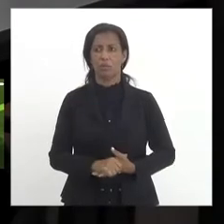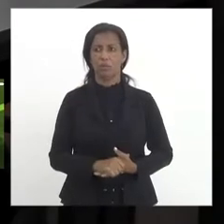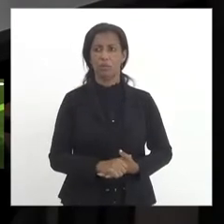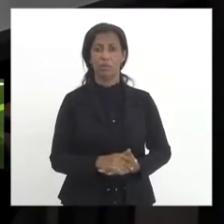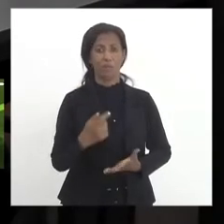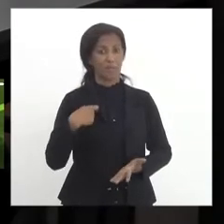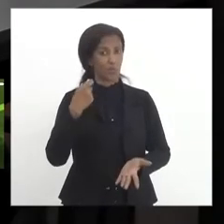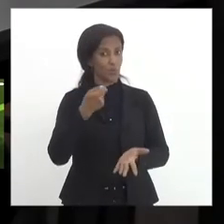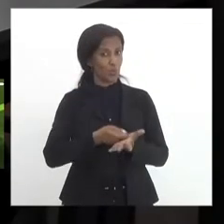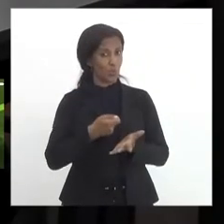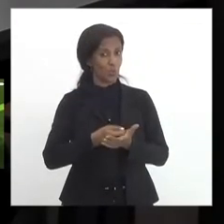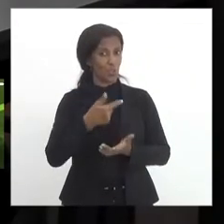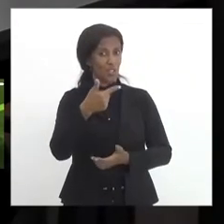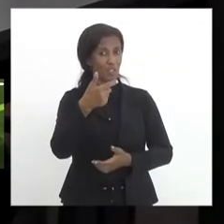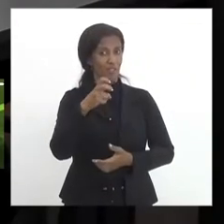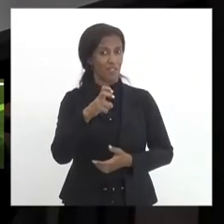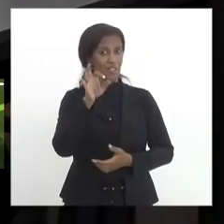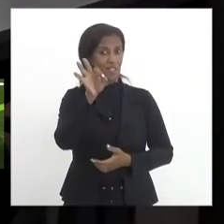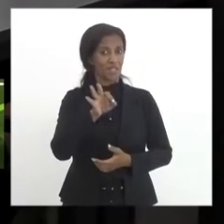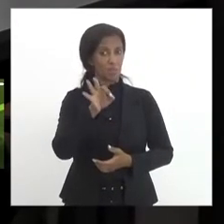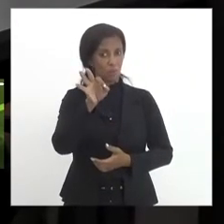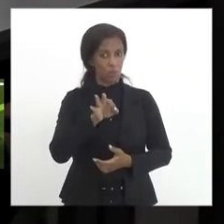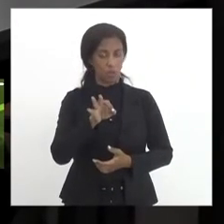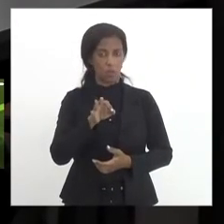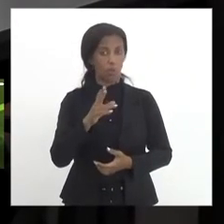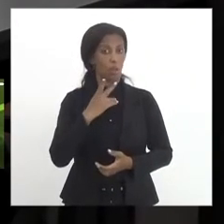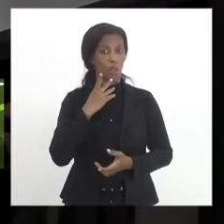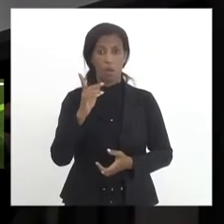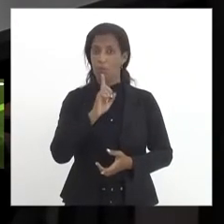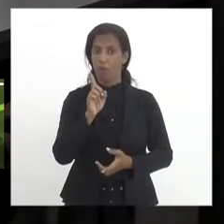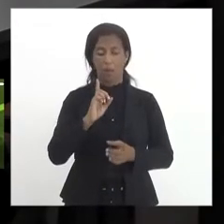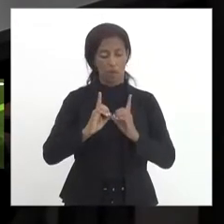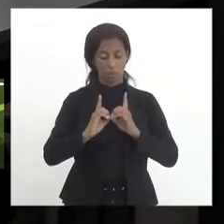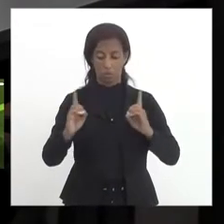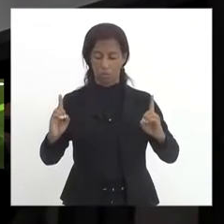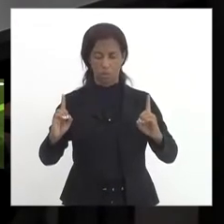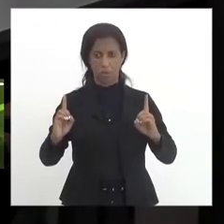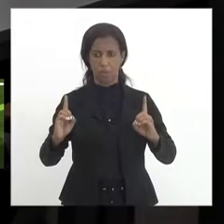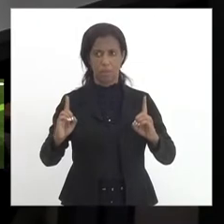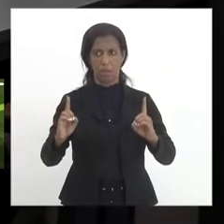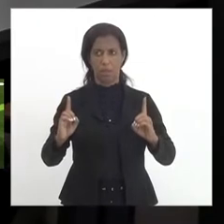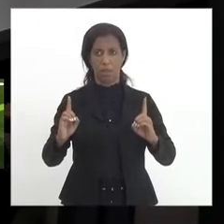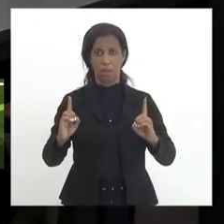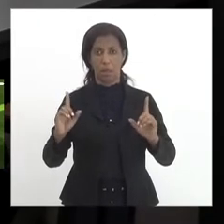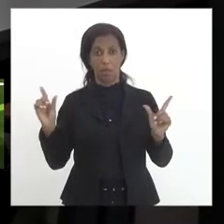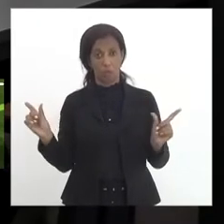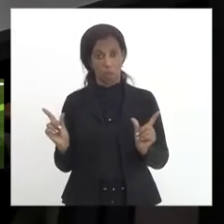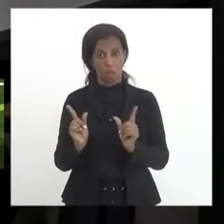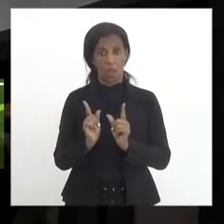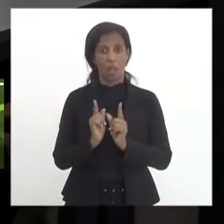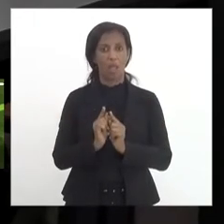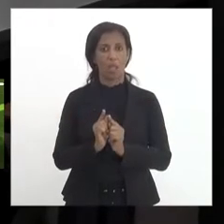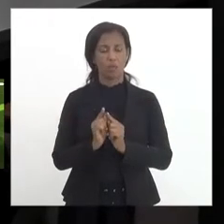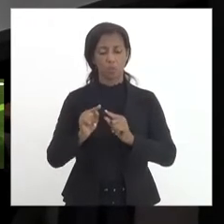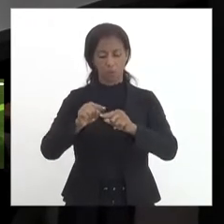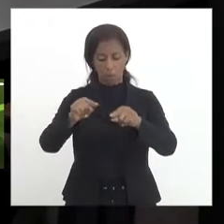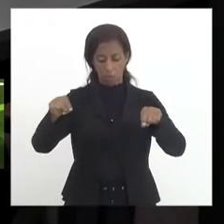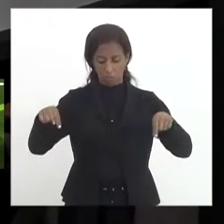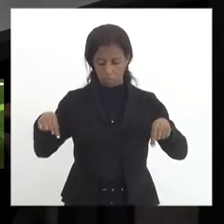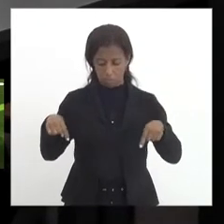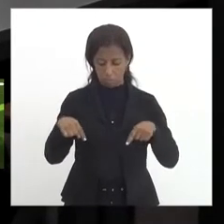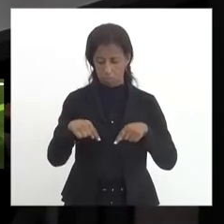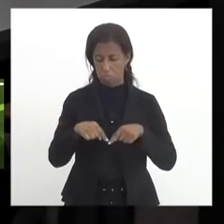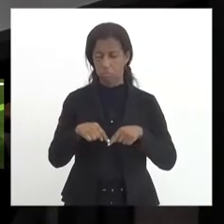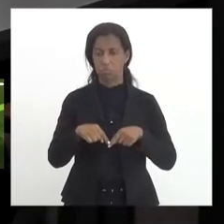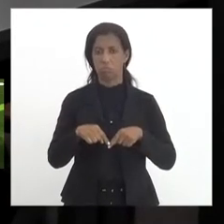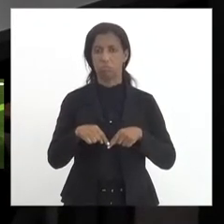insisto na tese que os 25% não fala sobre distanciamento. Porque não. Pode ter uma redução de 25% no ambiente mais,